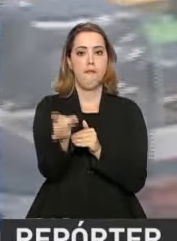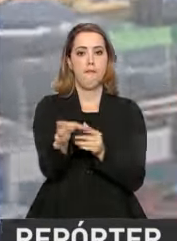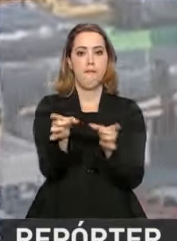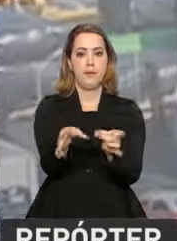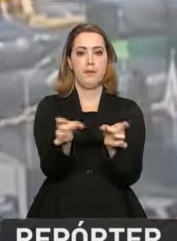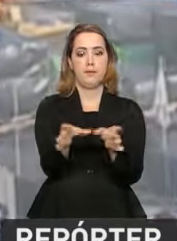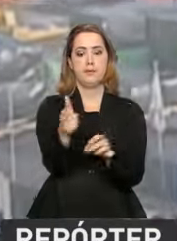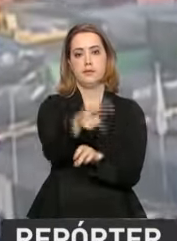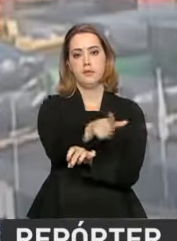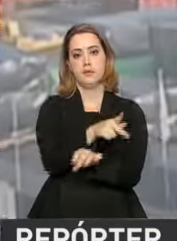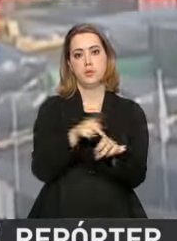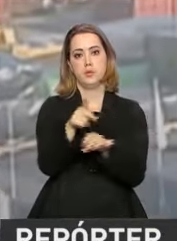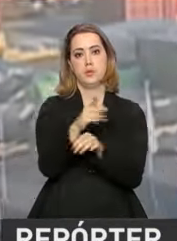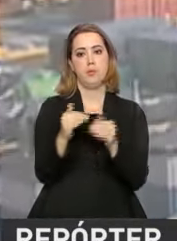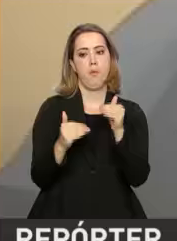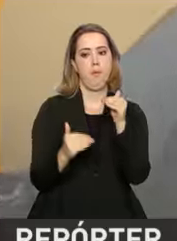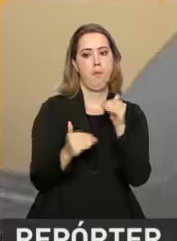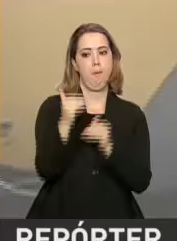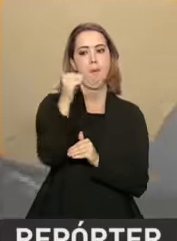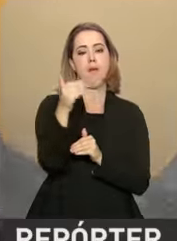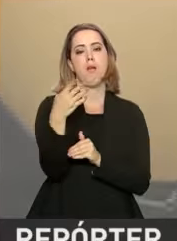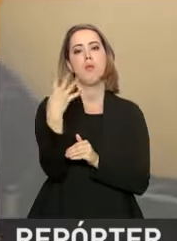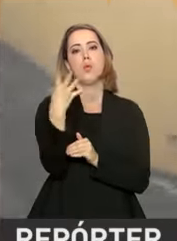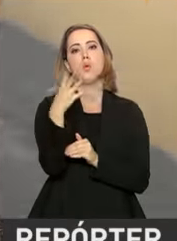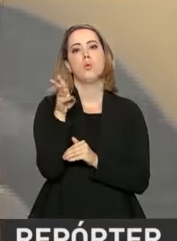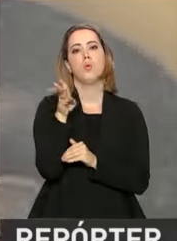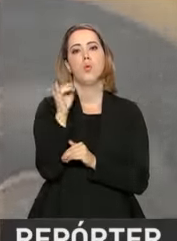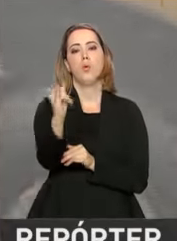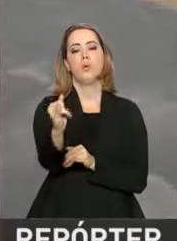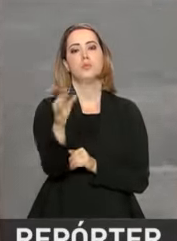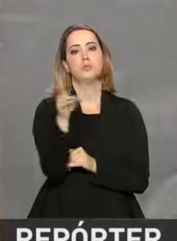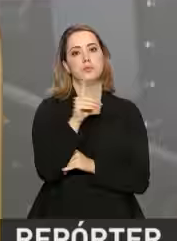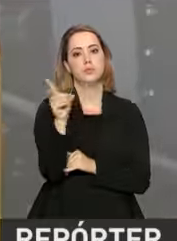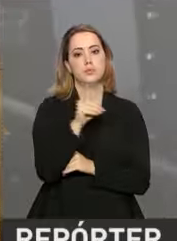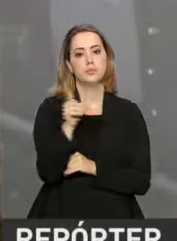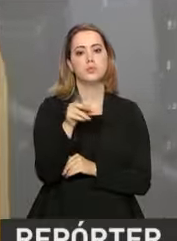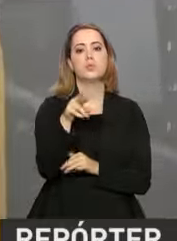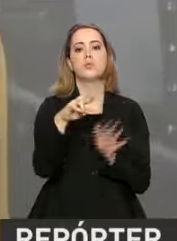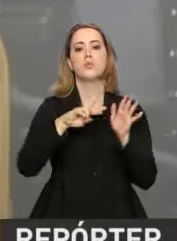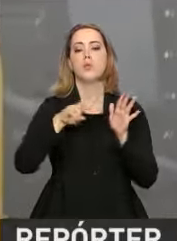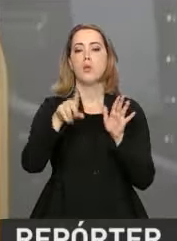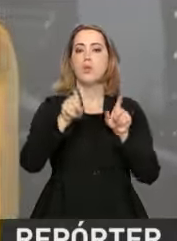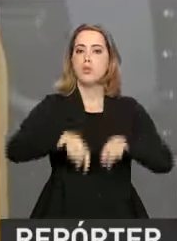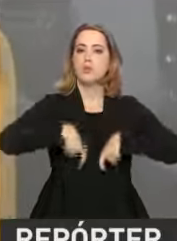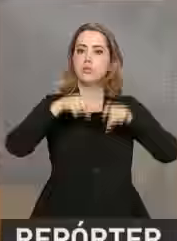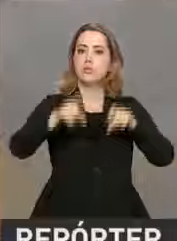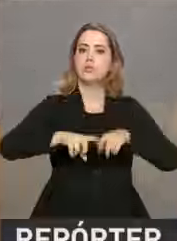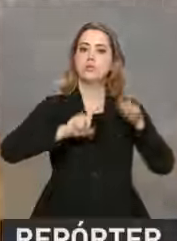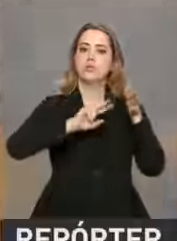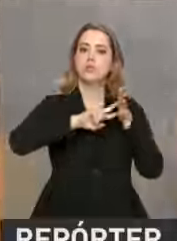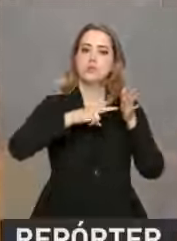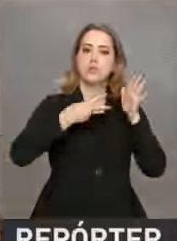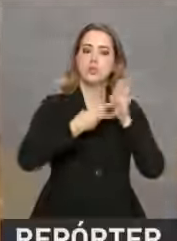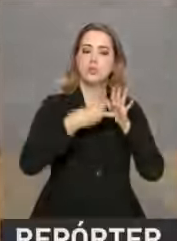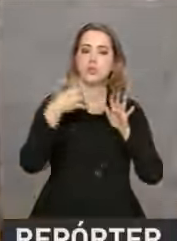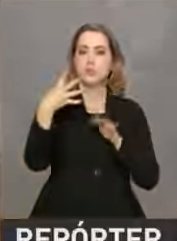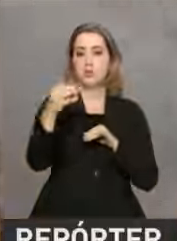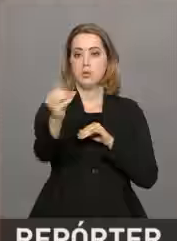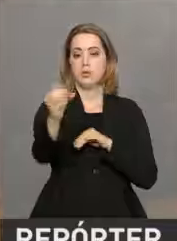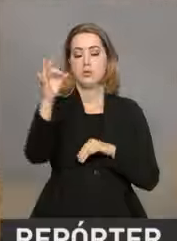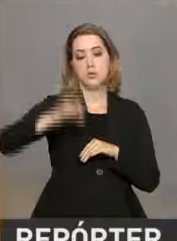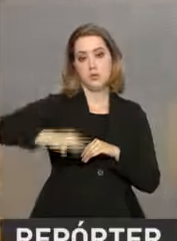em quase 4 bilhões de dólares. O agronegócio representou cerca de 40% das vendas no mercado